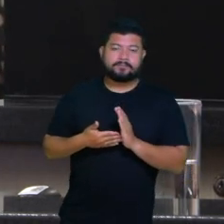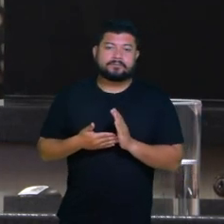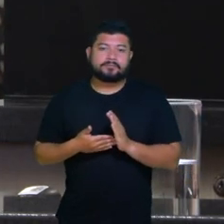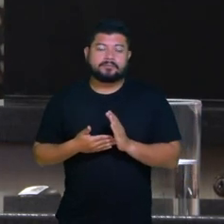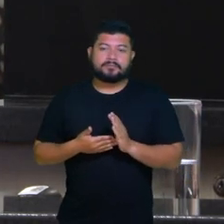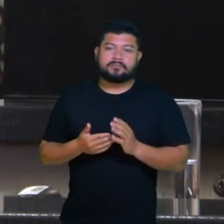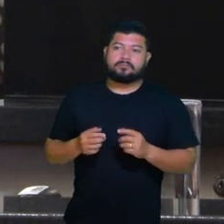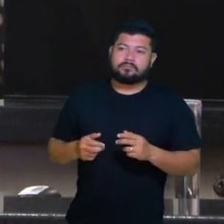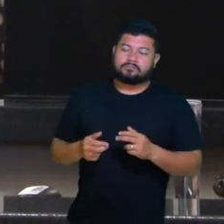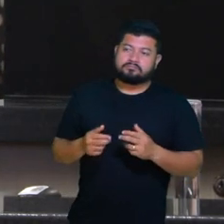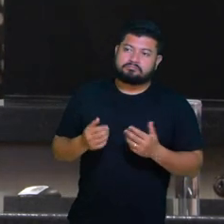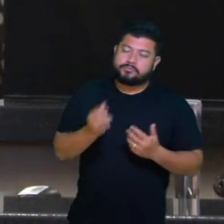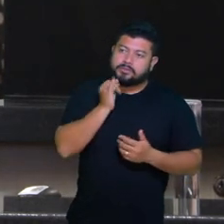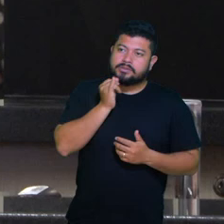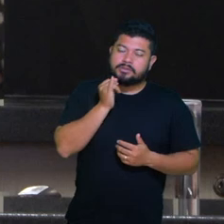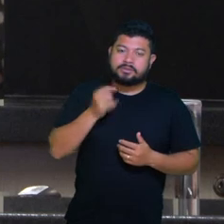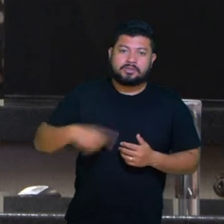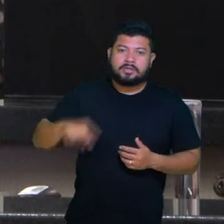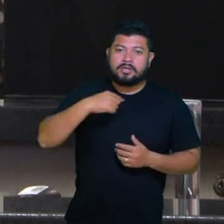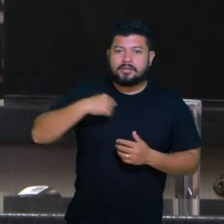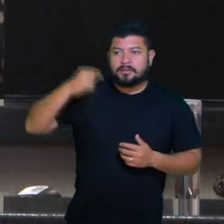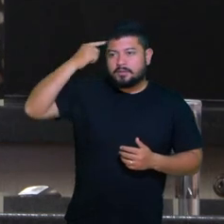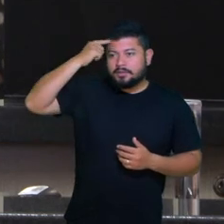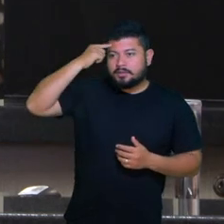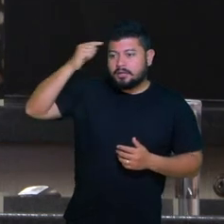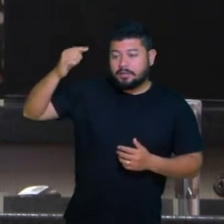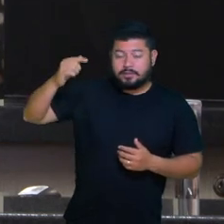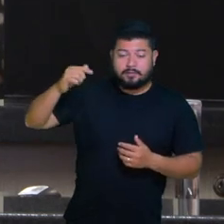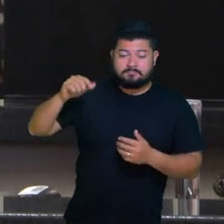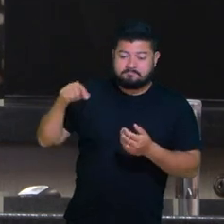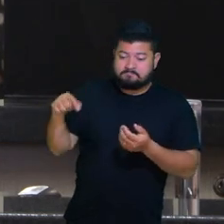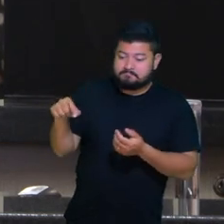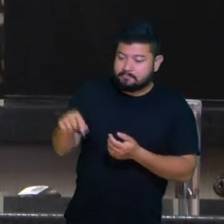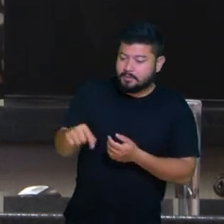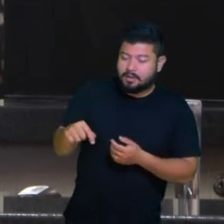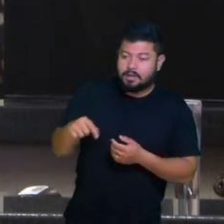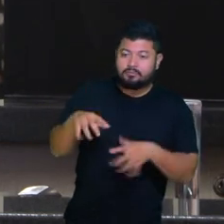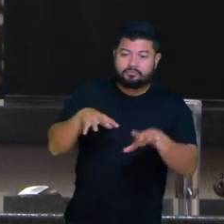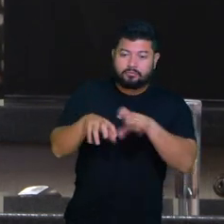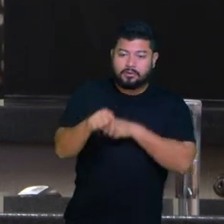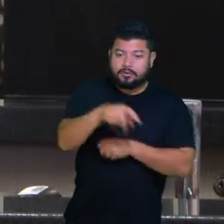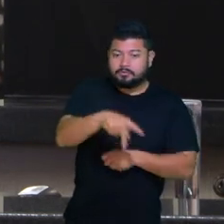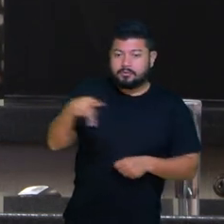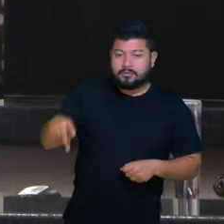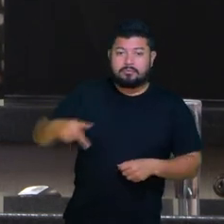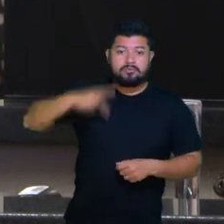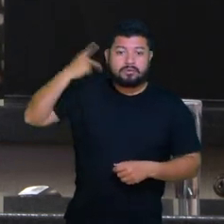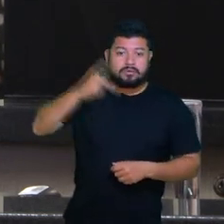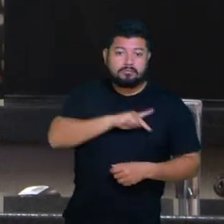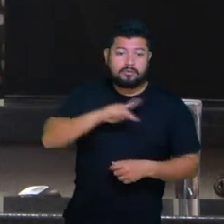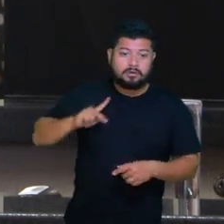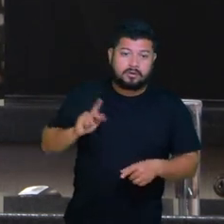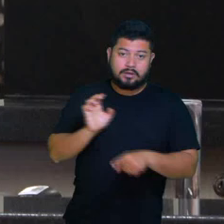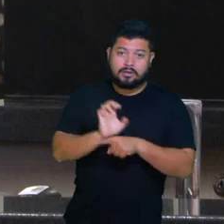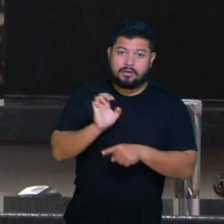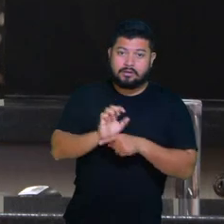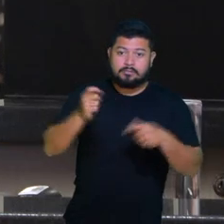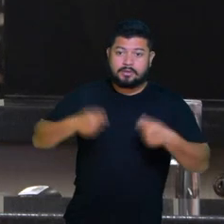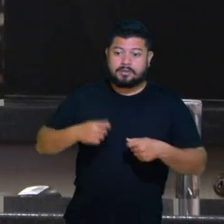professores como uma política pública de estado ela precisa integrar formação